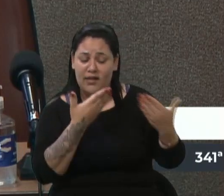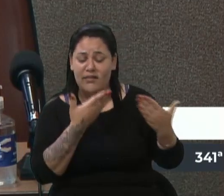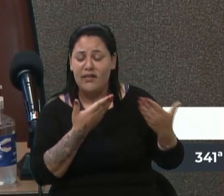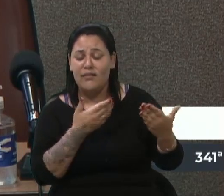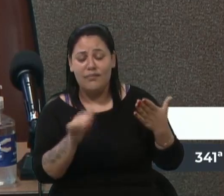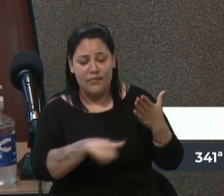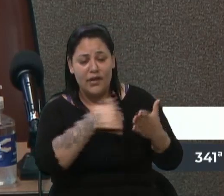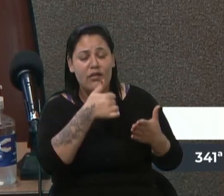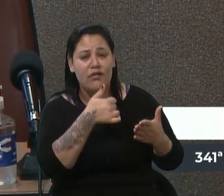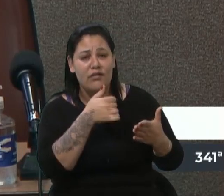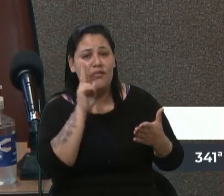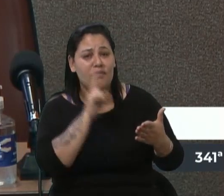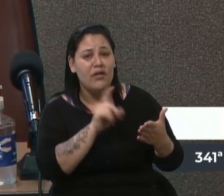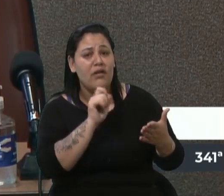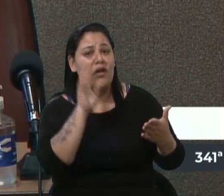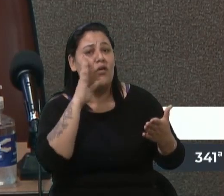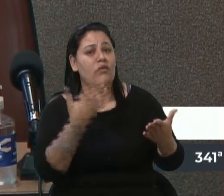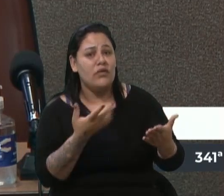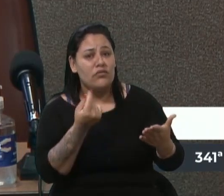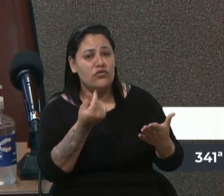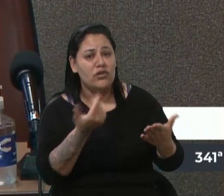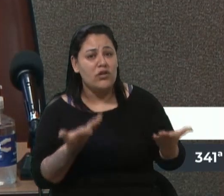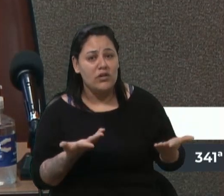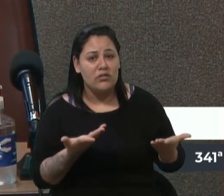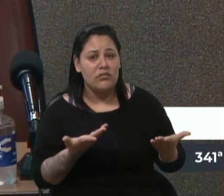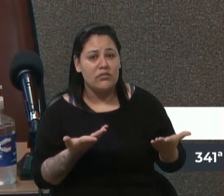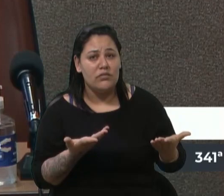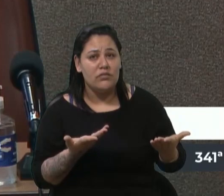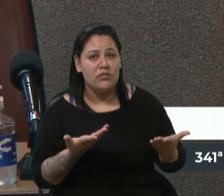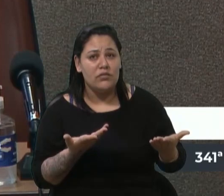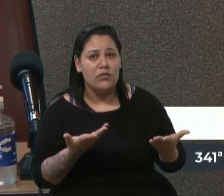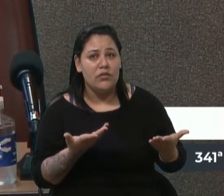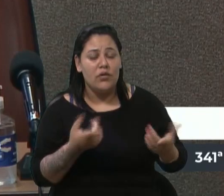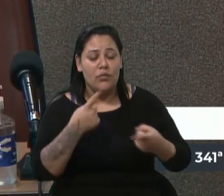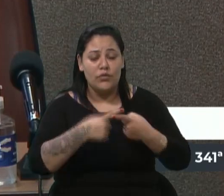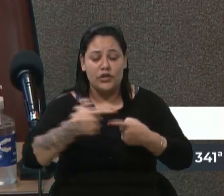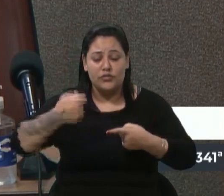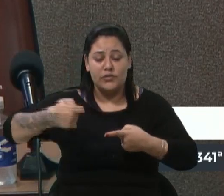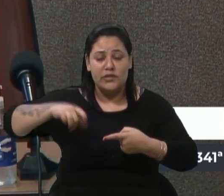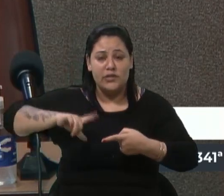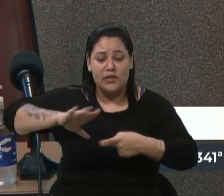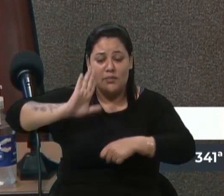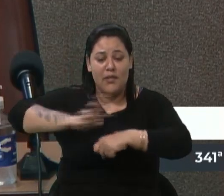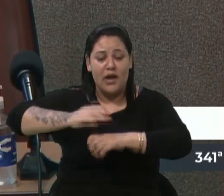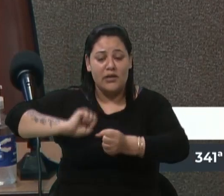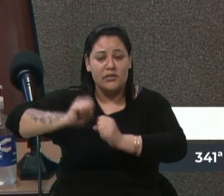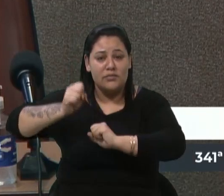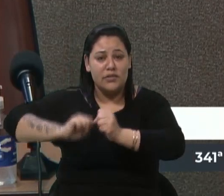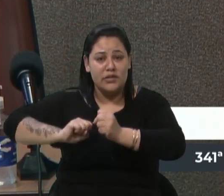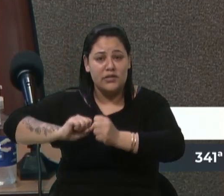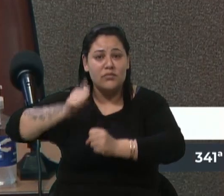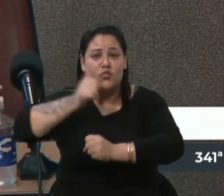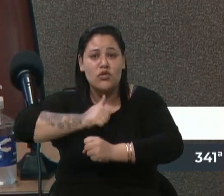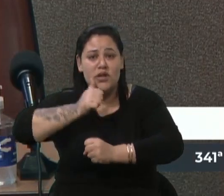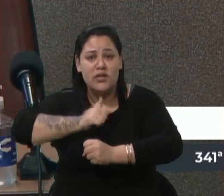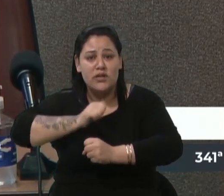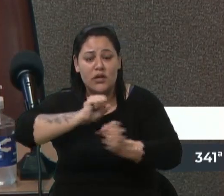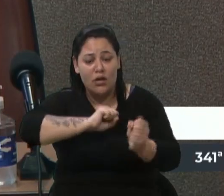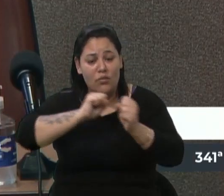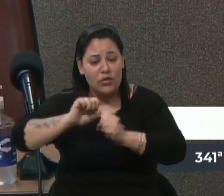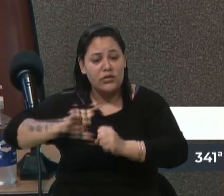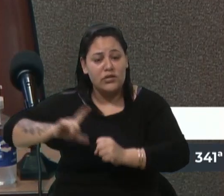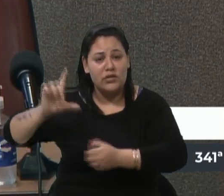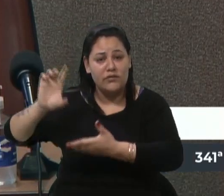para que a gente possa envolver mais entidades esportivas femininas para que elas possam receber também recursos